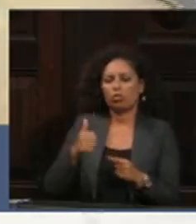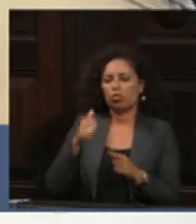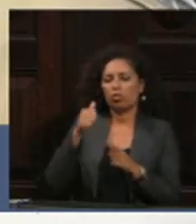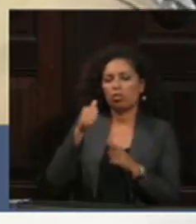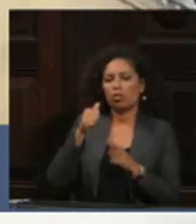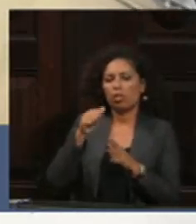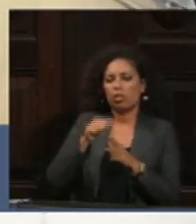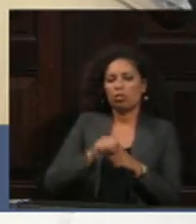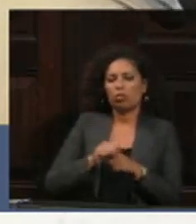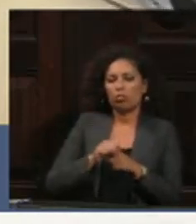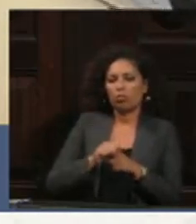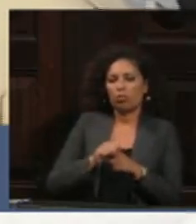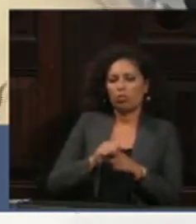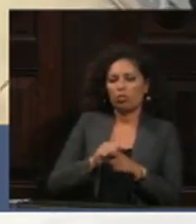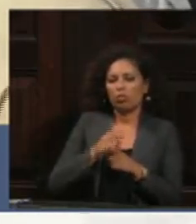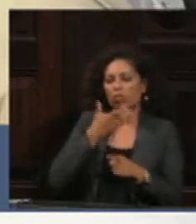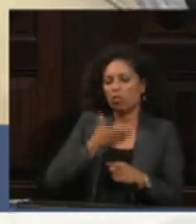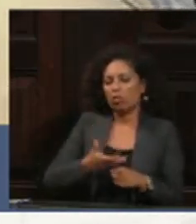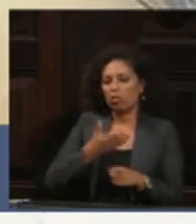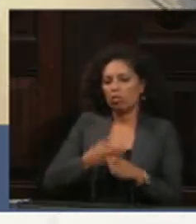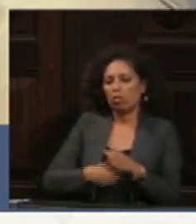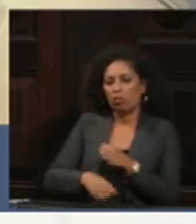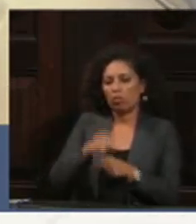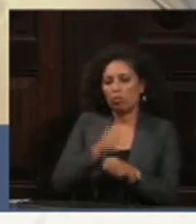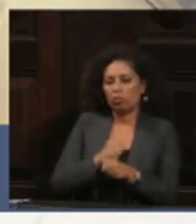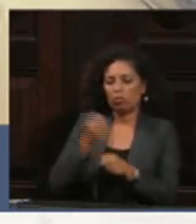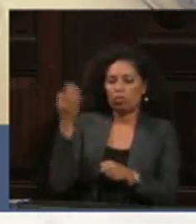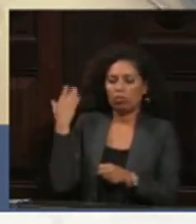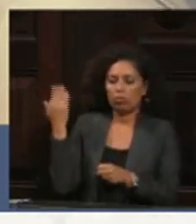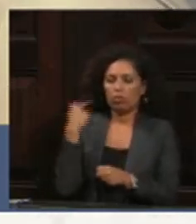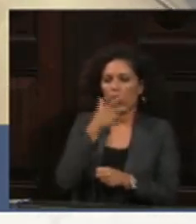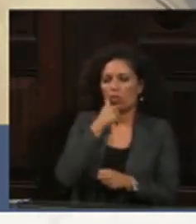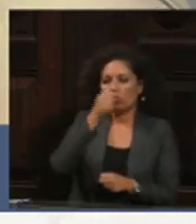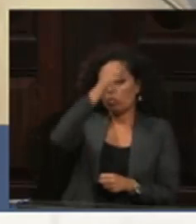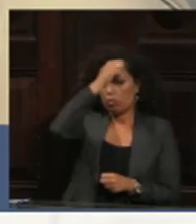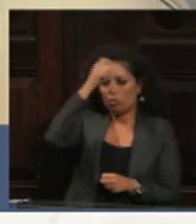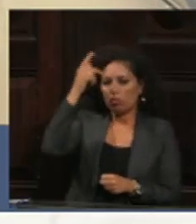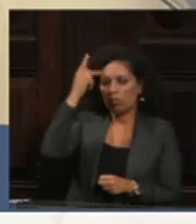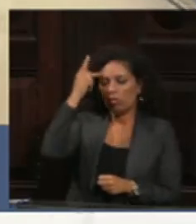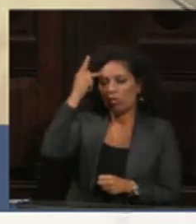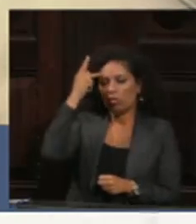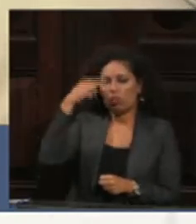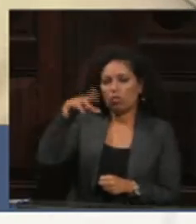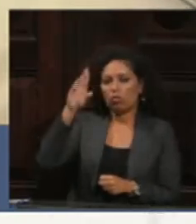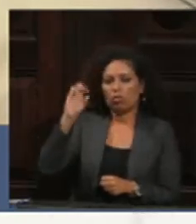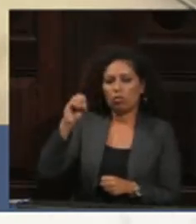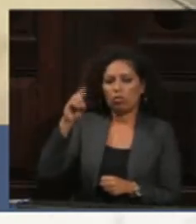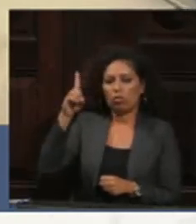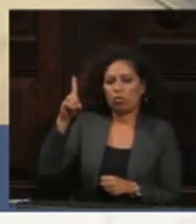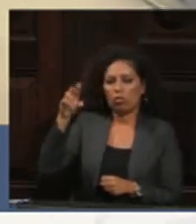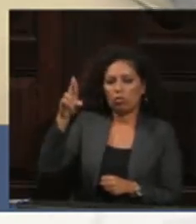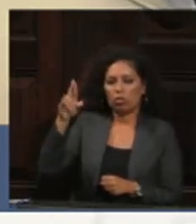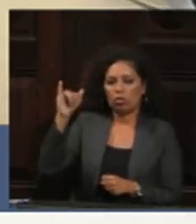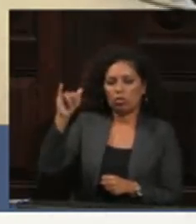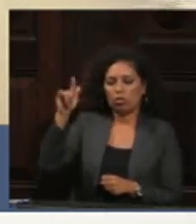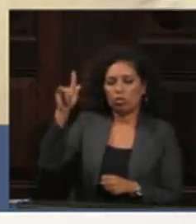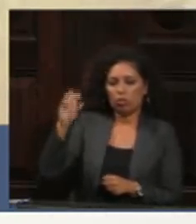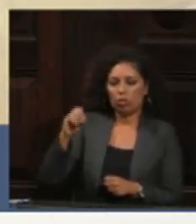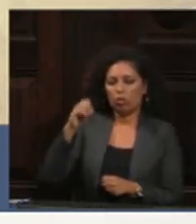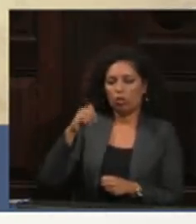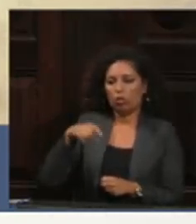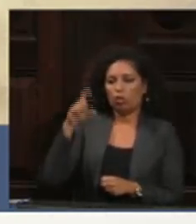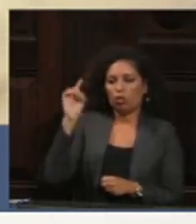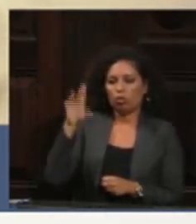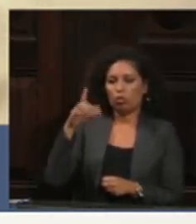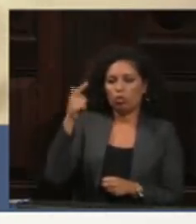dezembro do ano passado, o prefeito de Niterói, Rodrigo Neves, aliás, o único prefeito reeleito em 2016 na